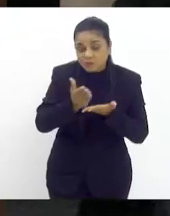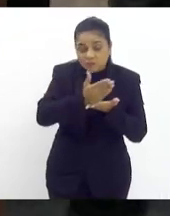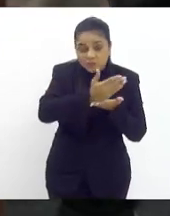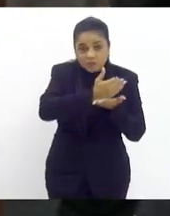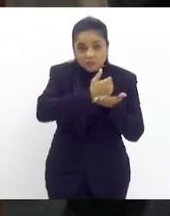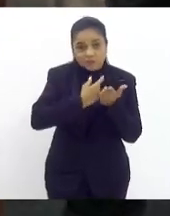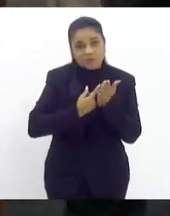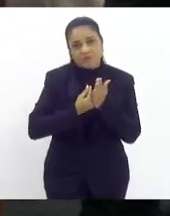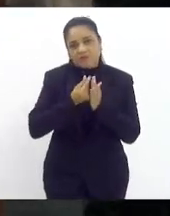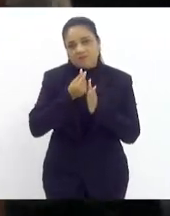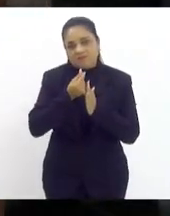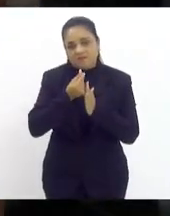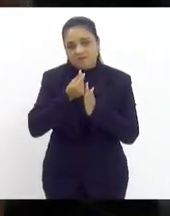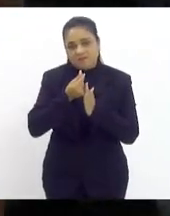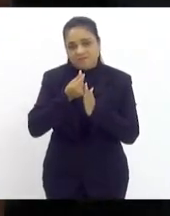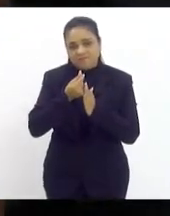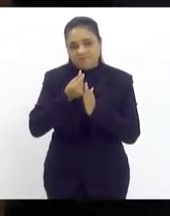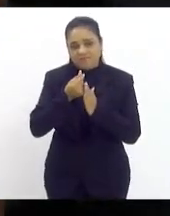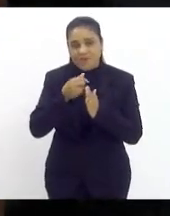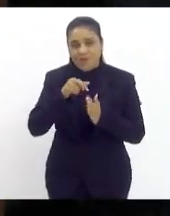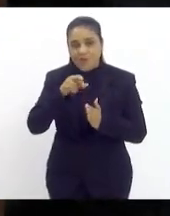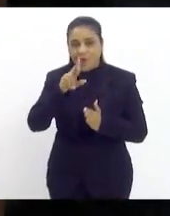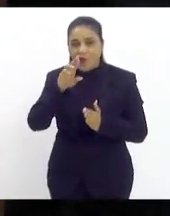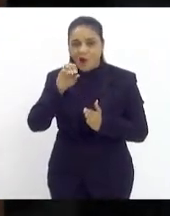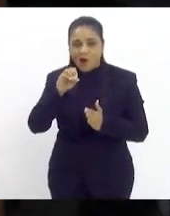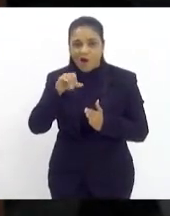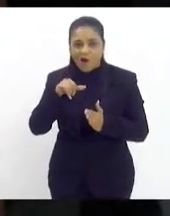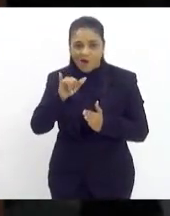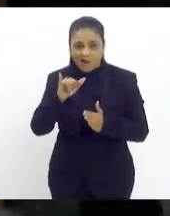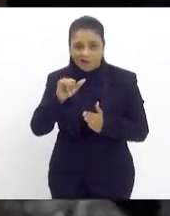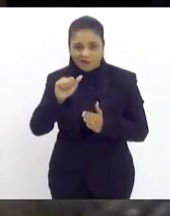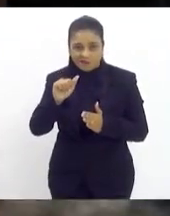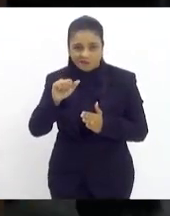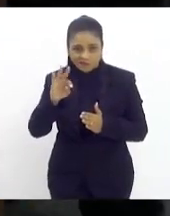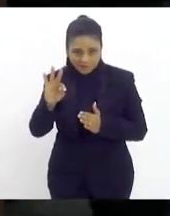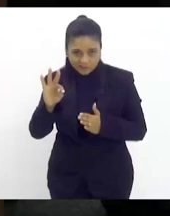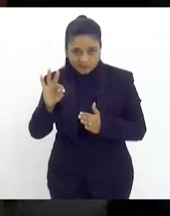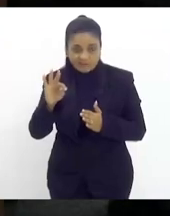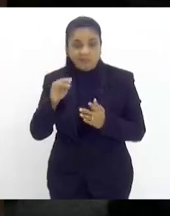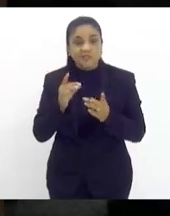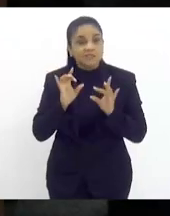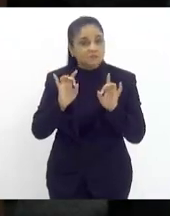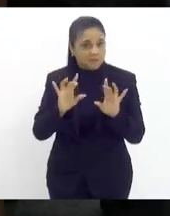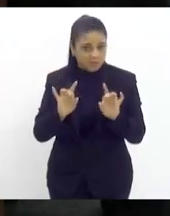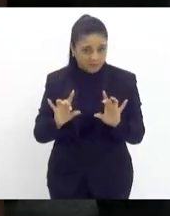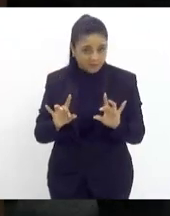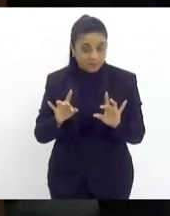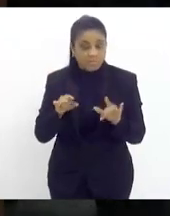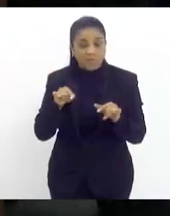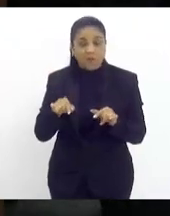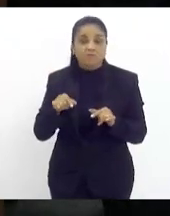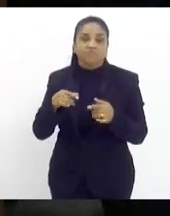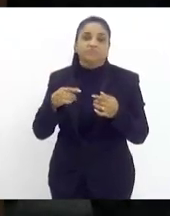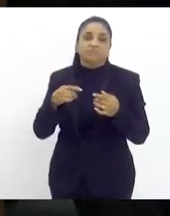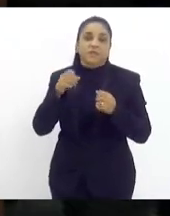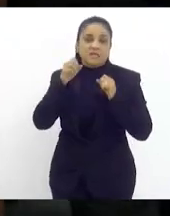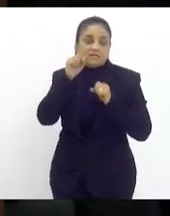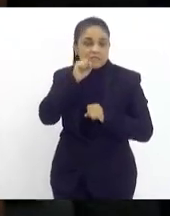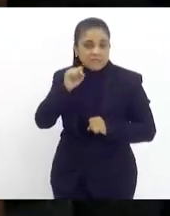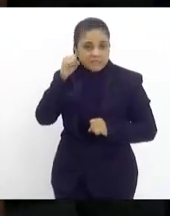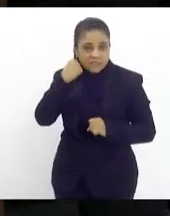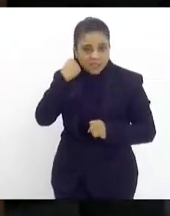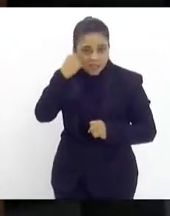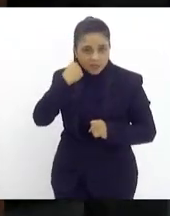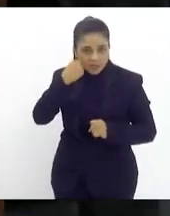de hot participações especiais o que o senador Renan Calheiros está tentando fazer é